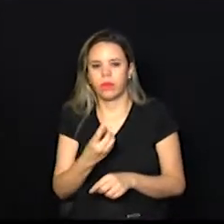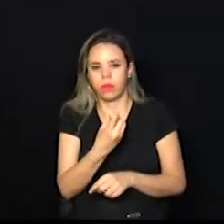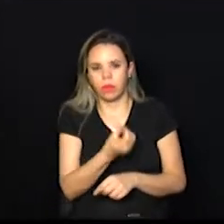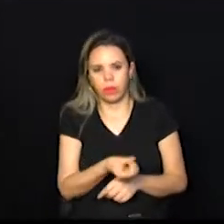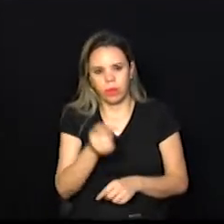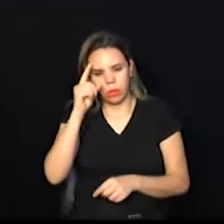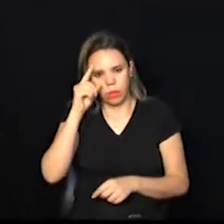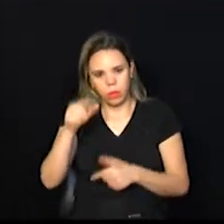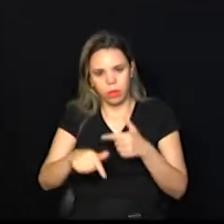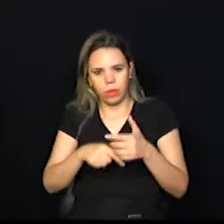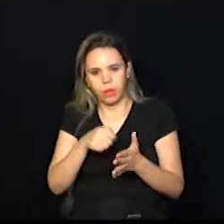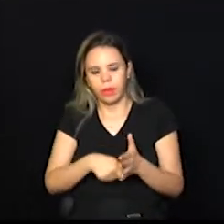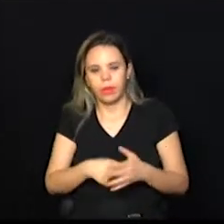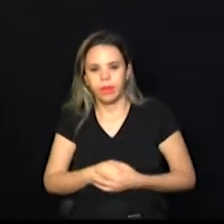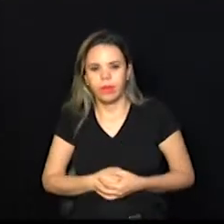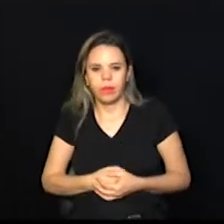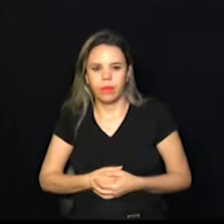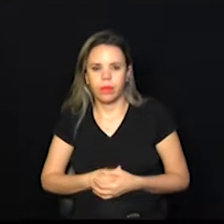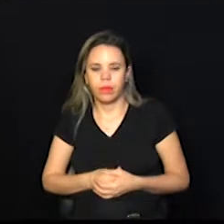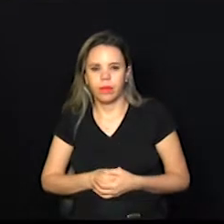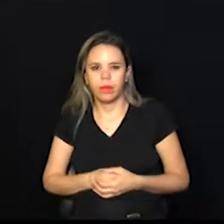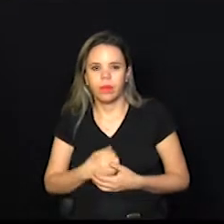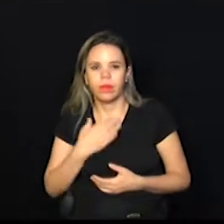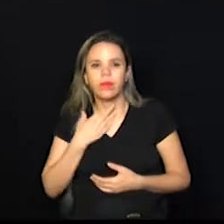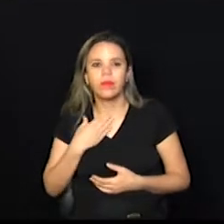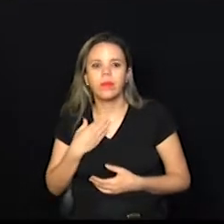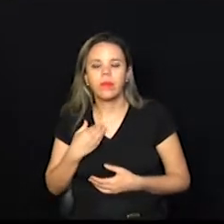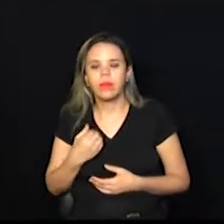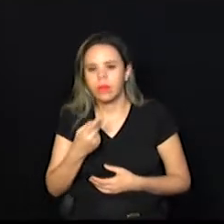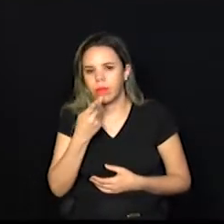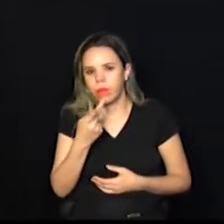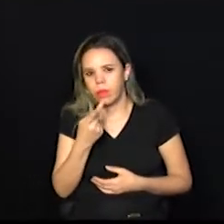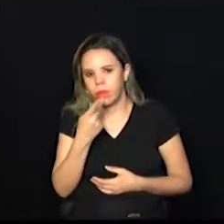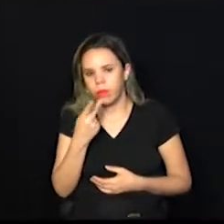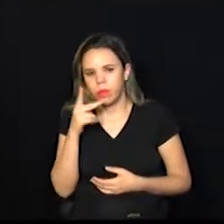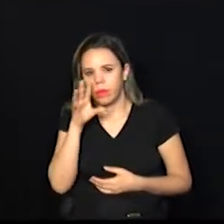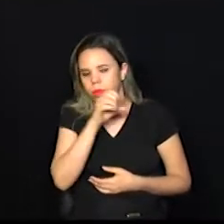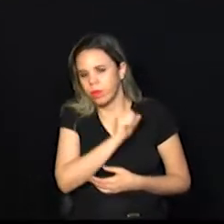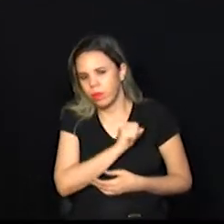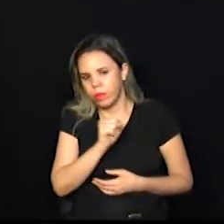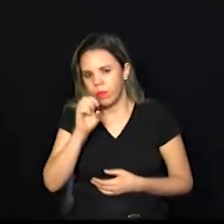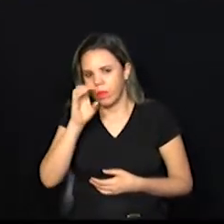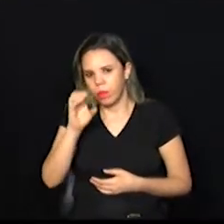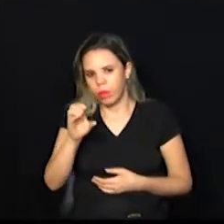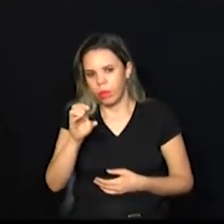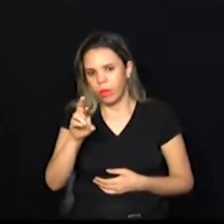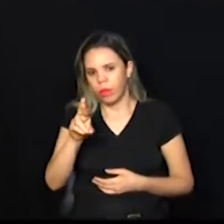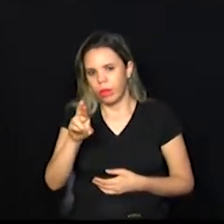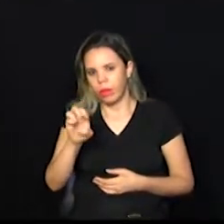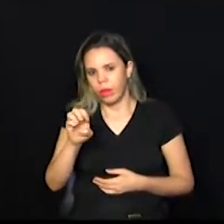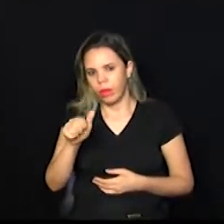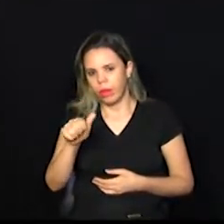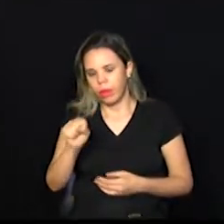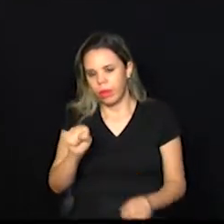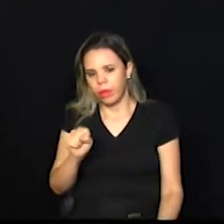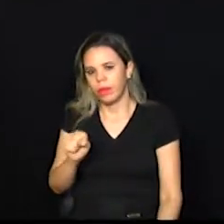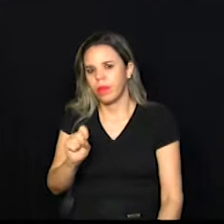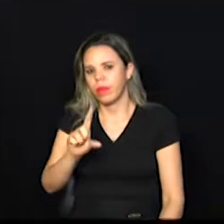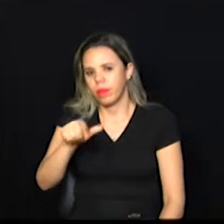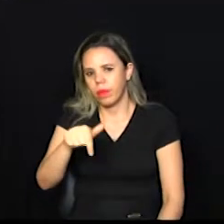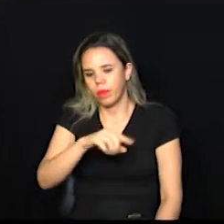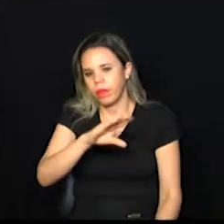de ativismo. Tá? Vou falar um pouquinho, rapidamente, do CREA, se a Juliana depois quiser complementar, viu,